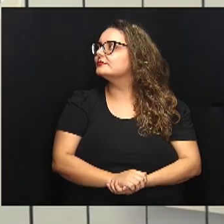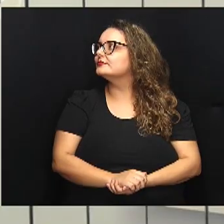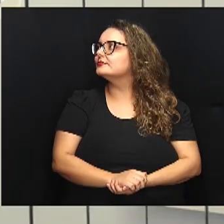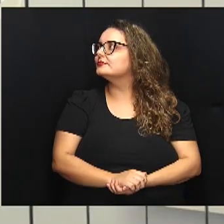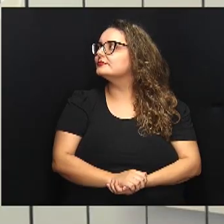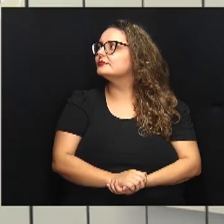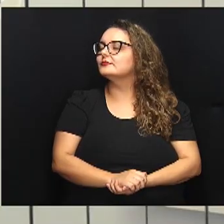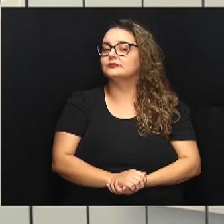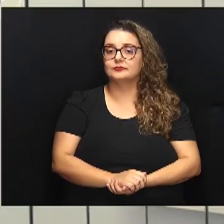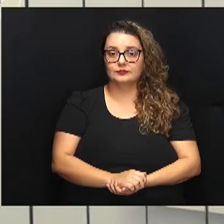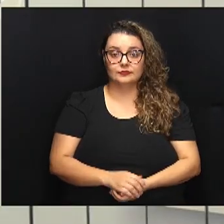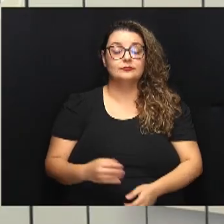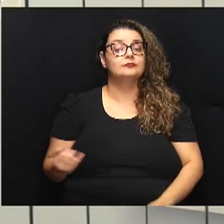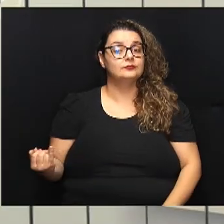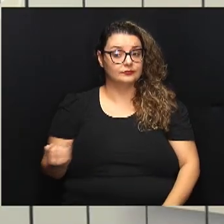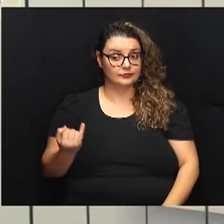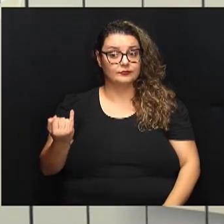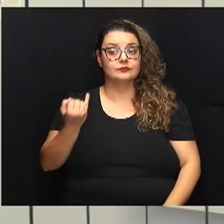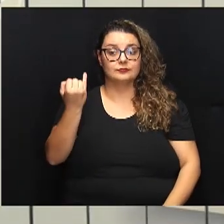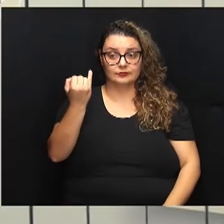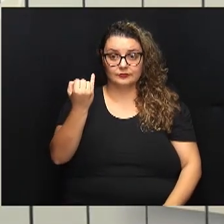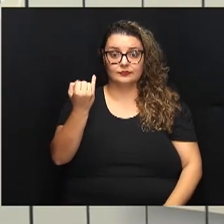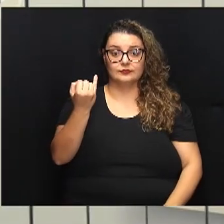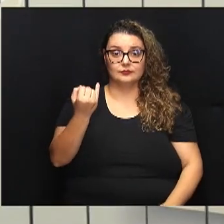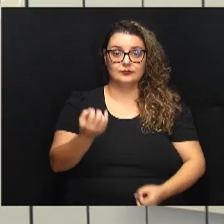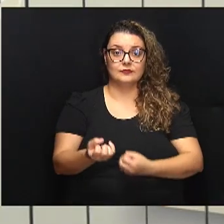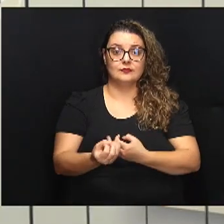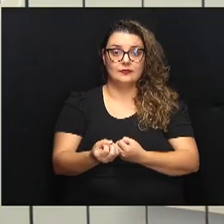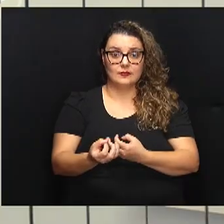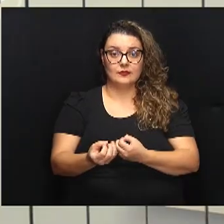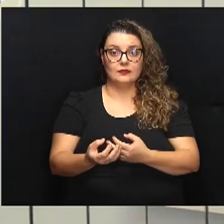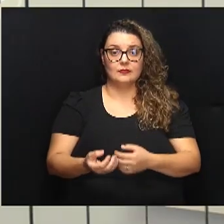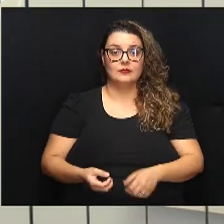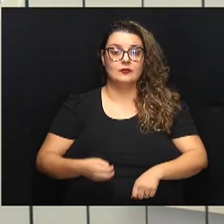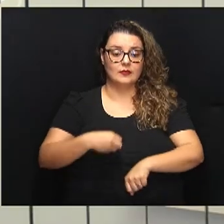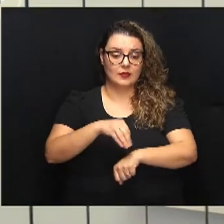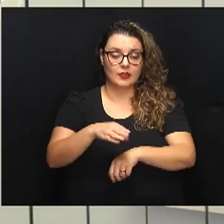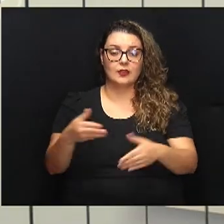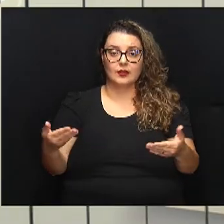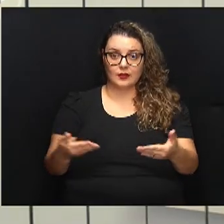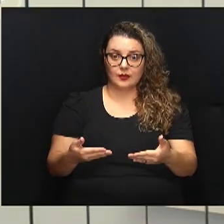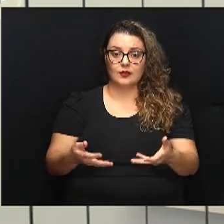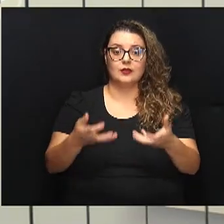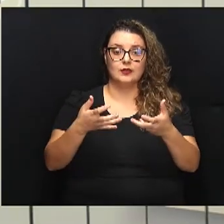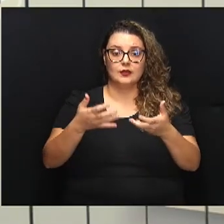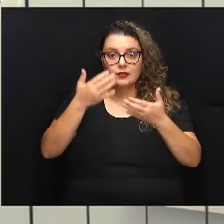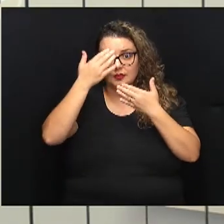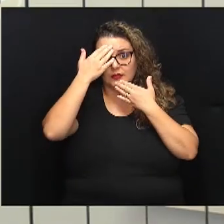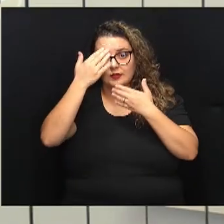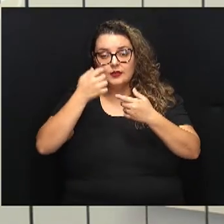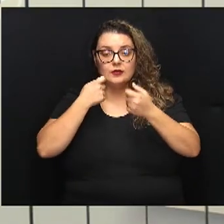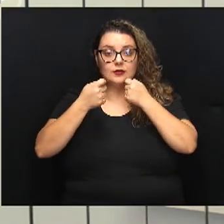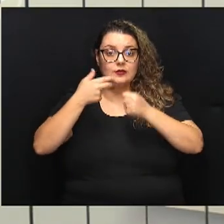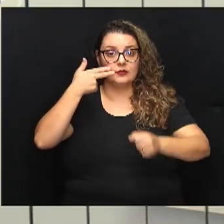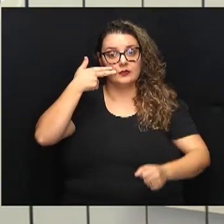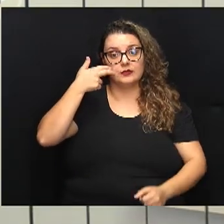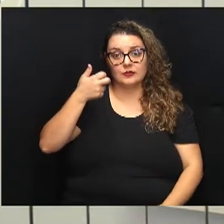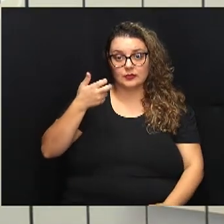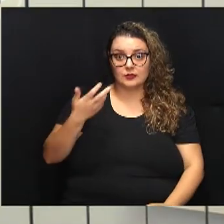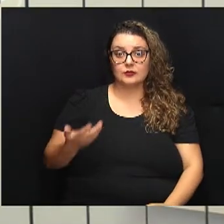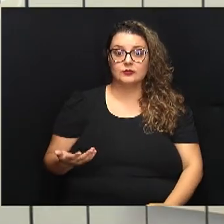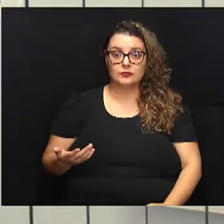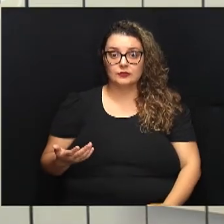De fundamental importância as informações que foram passadas hoje aqui. Quero agradecer ao nosso repórter Rafael